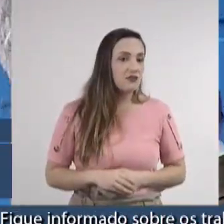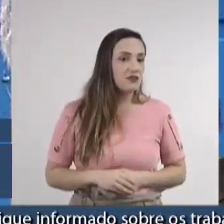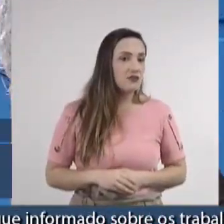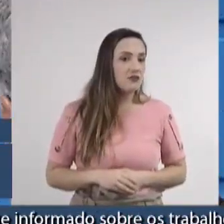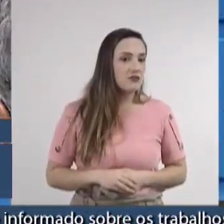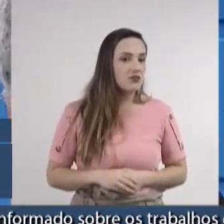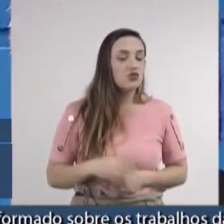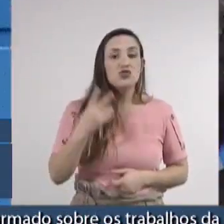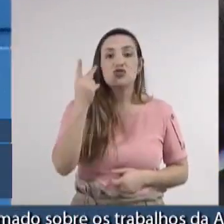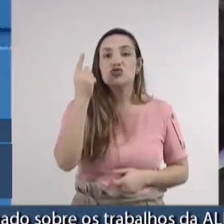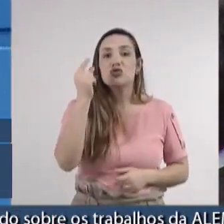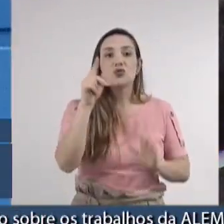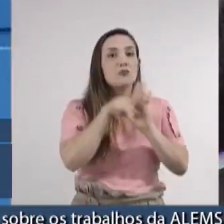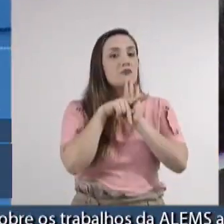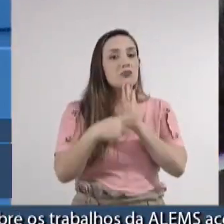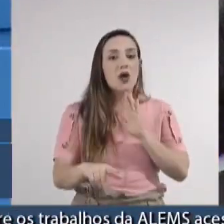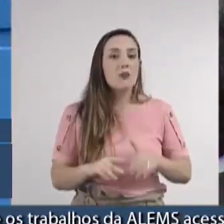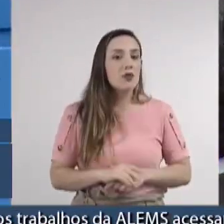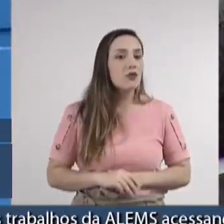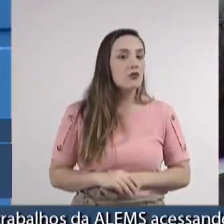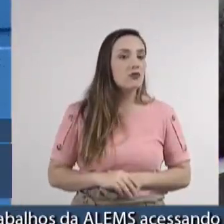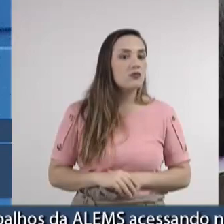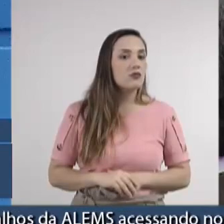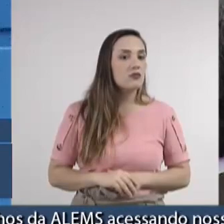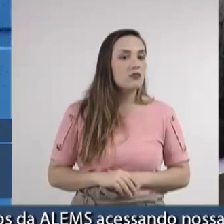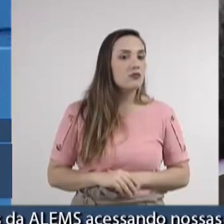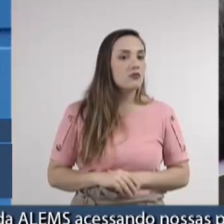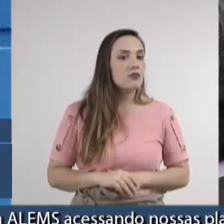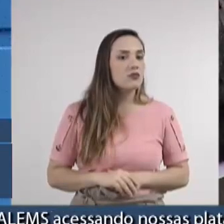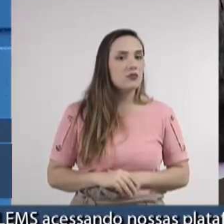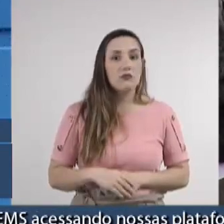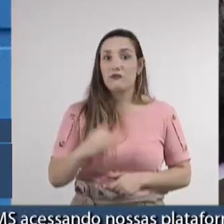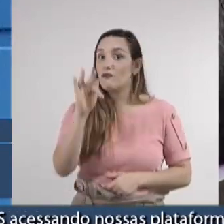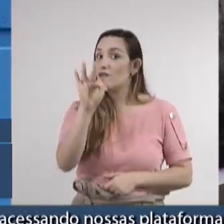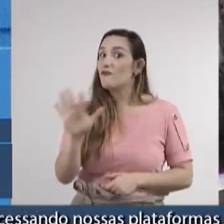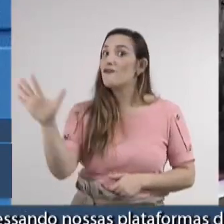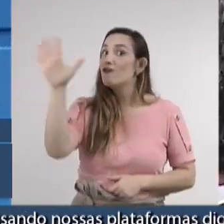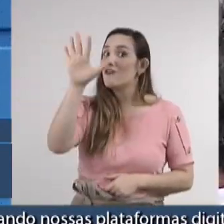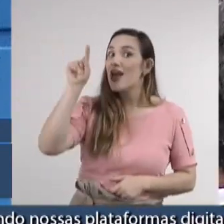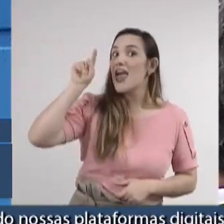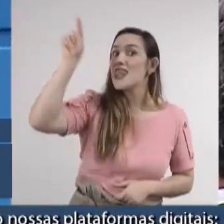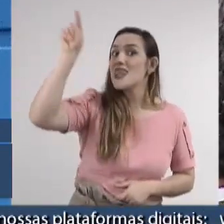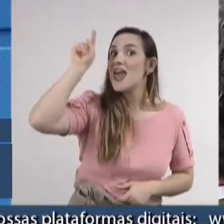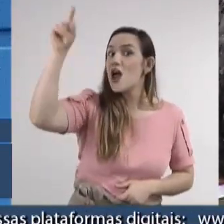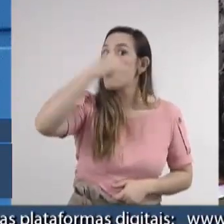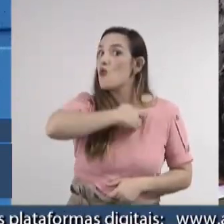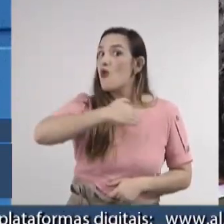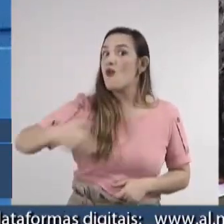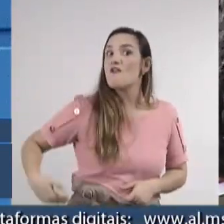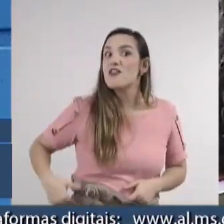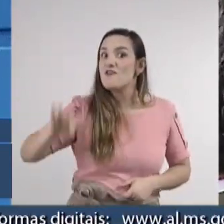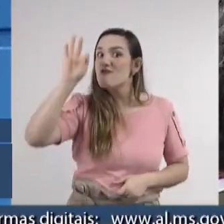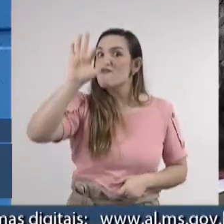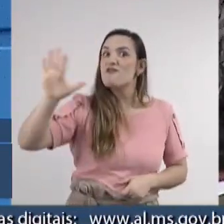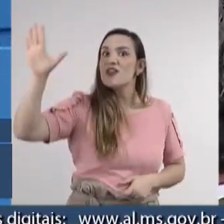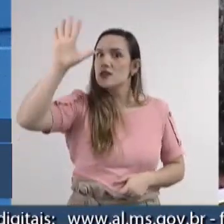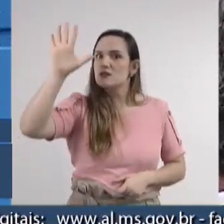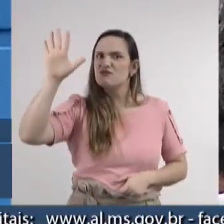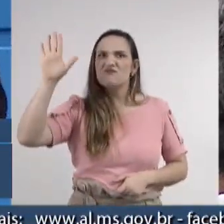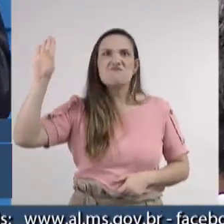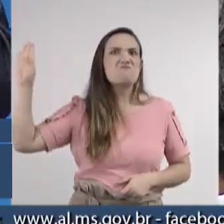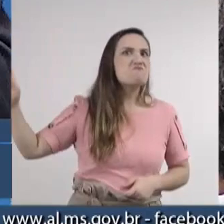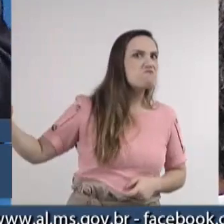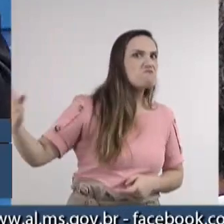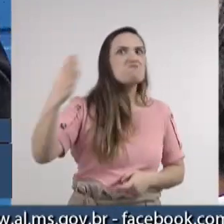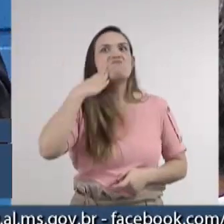os investimentos foram feitos pelo Tesouro. Lá o governo federal investiu bilhões